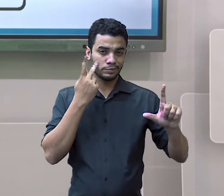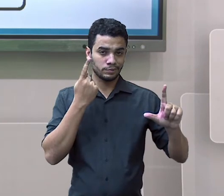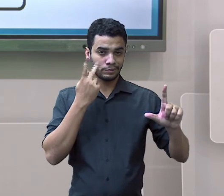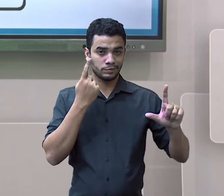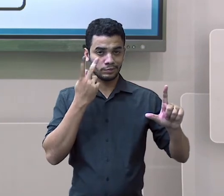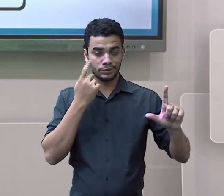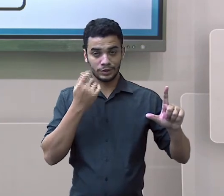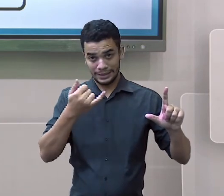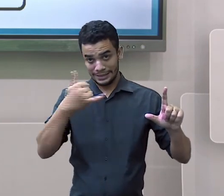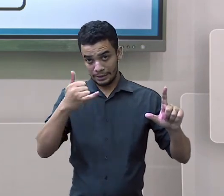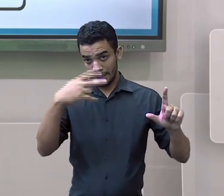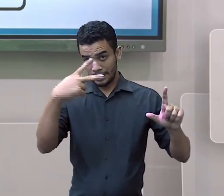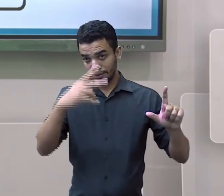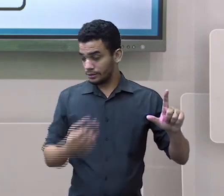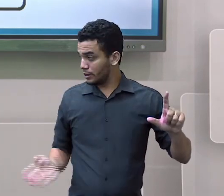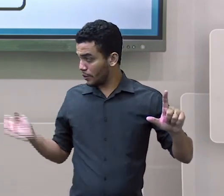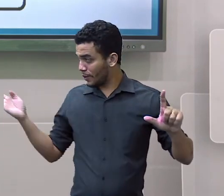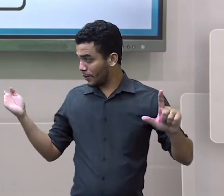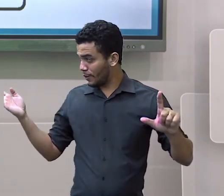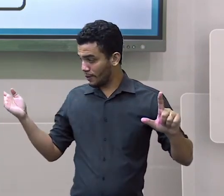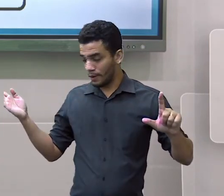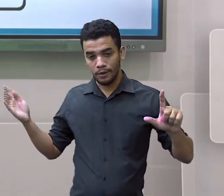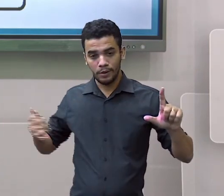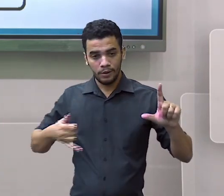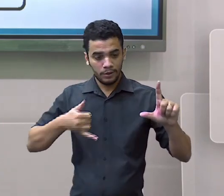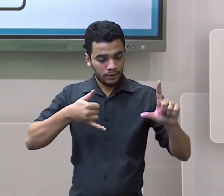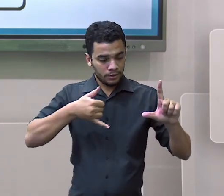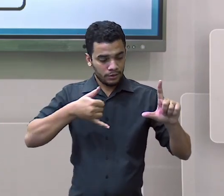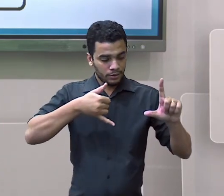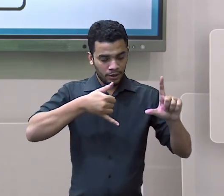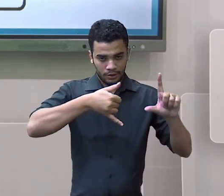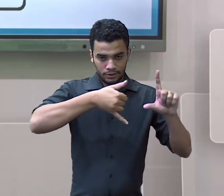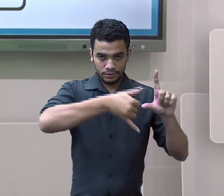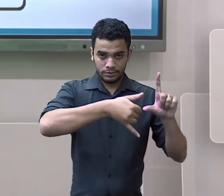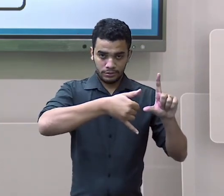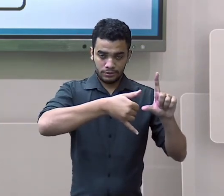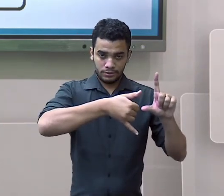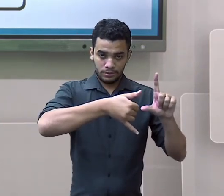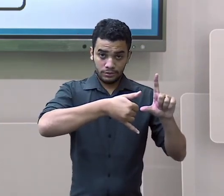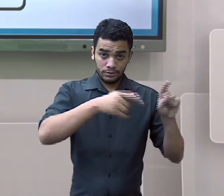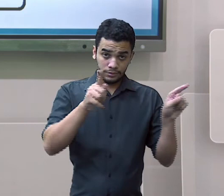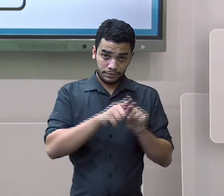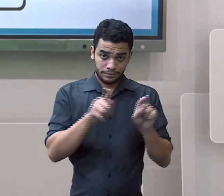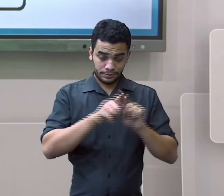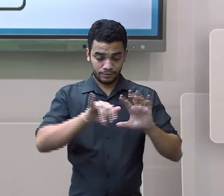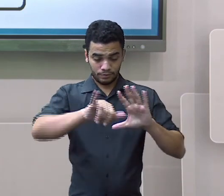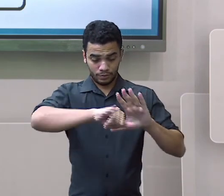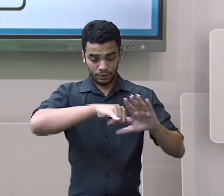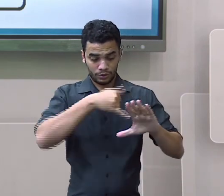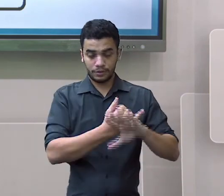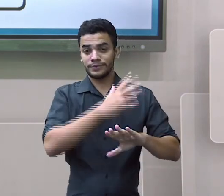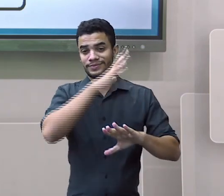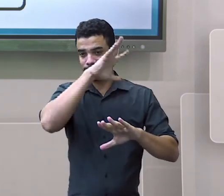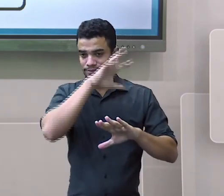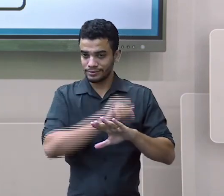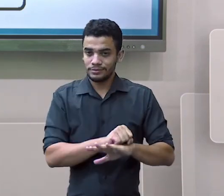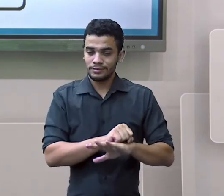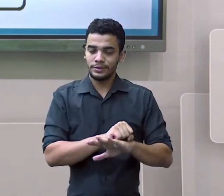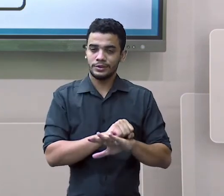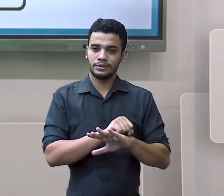no QR Code que aparece aqui no cantinho da tela. Se inscreva em nosso canal